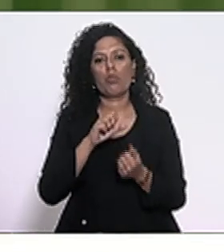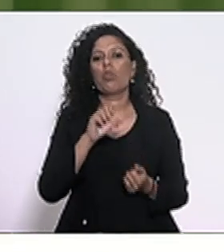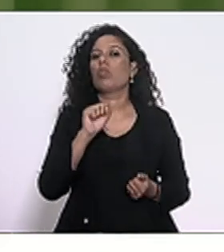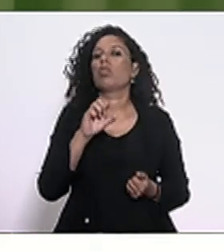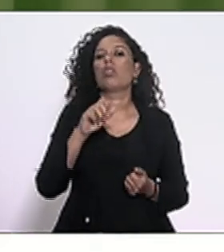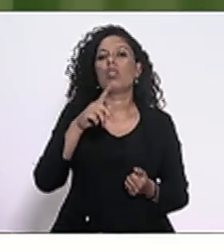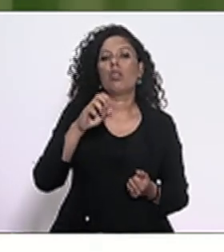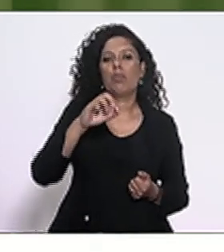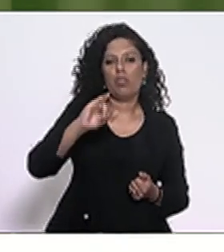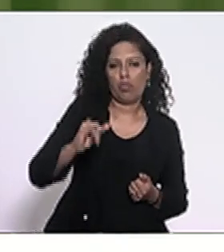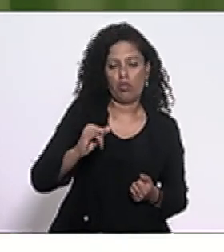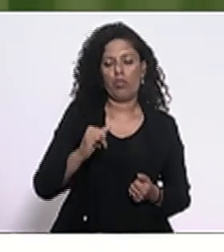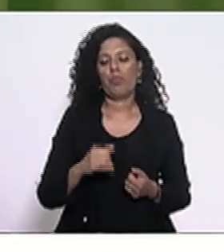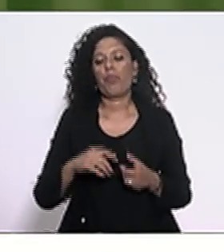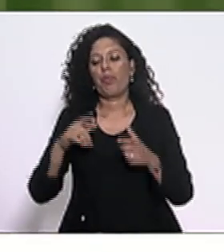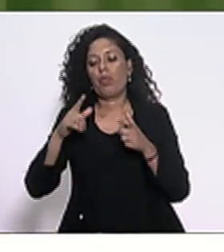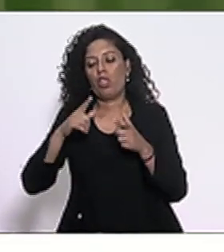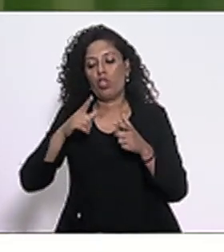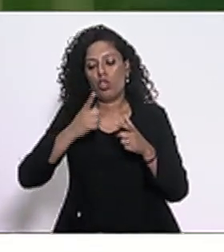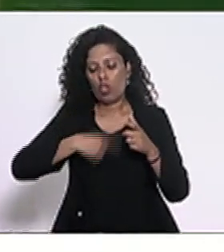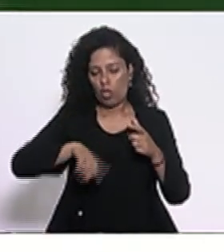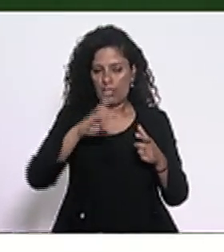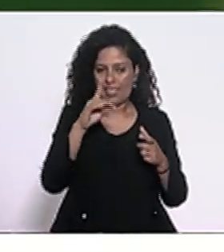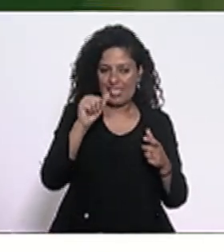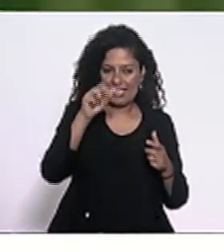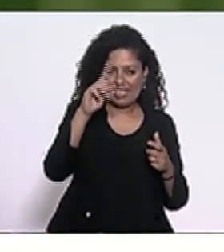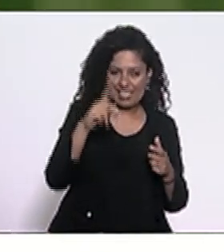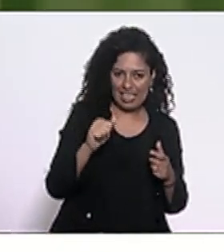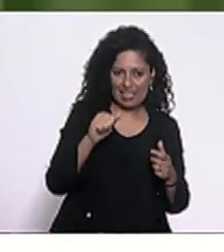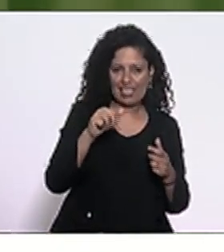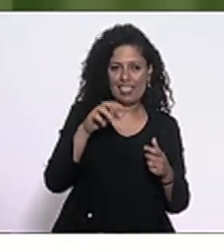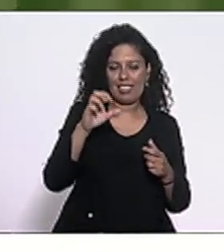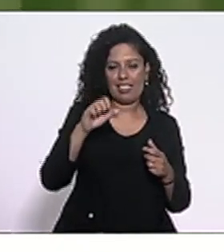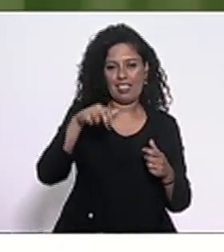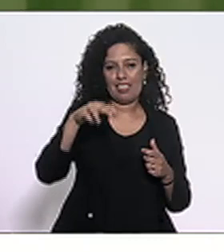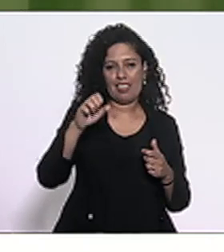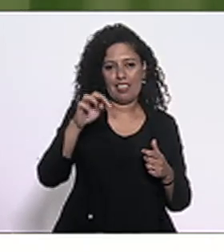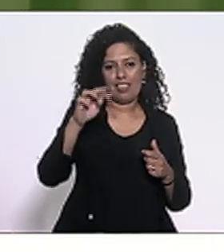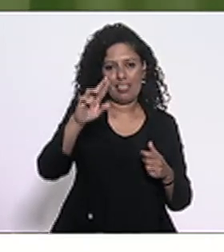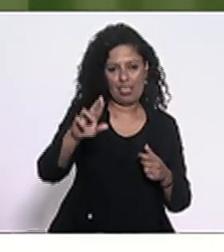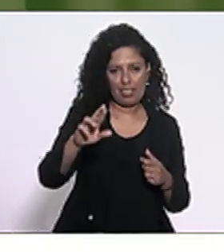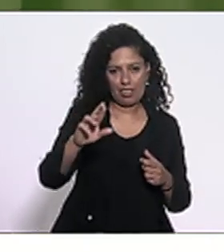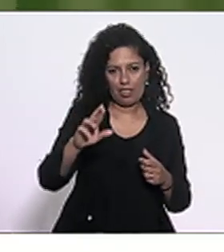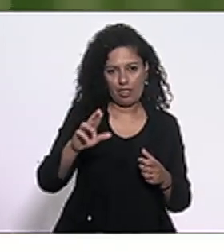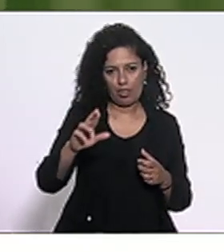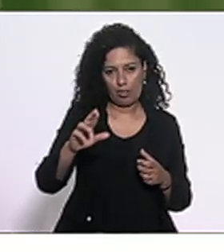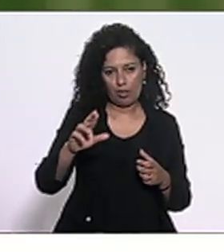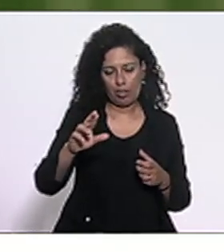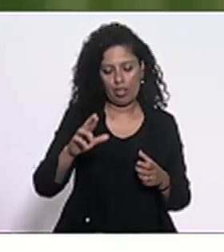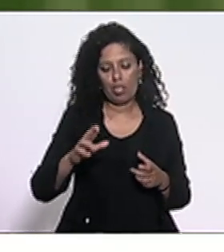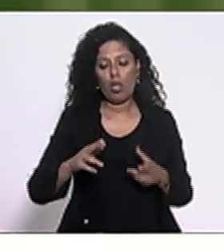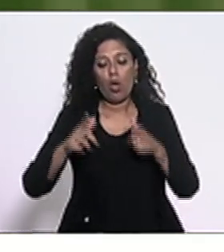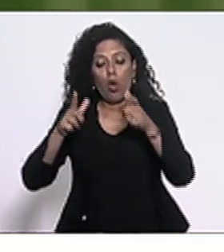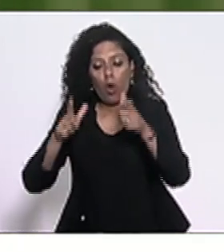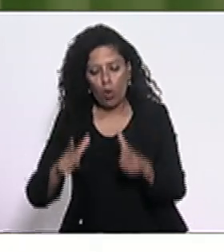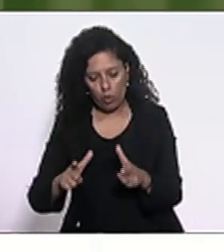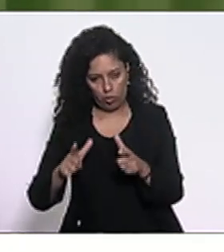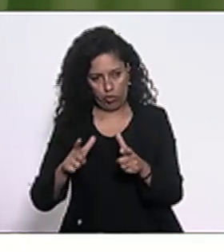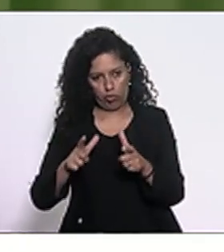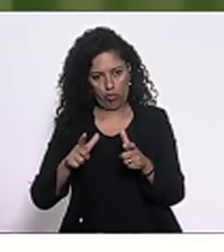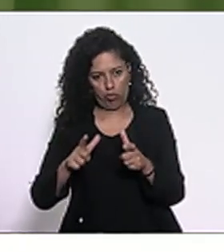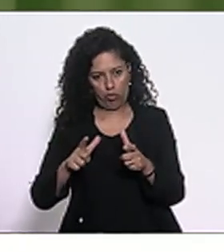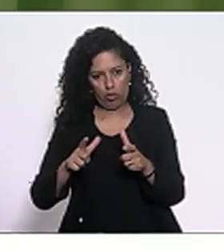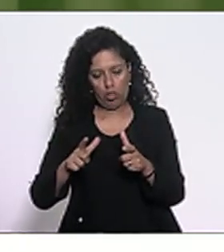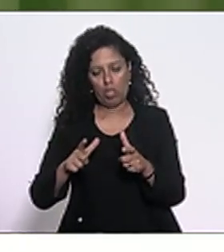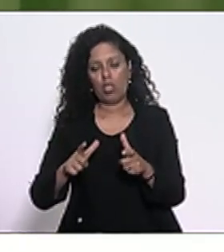center será no CICC. O data center do Proderj, o colocation dele fica na instalação do CERPRO ali no Jardim Botânico, no Horto,